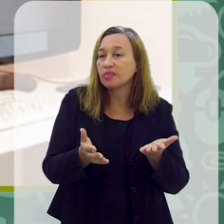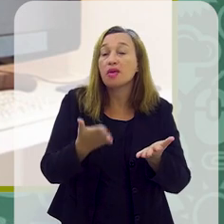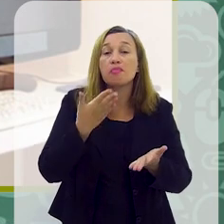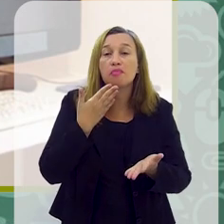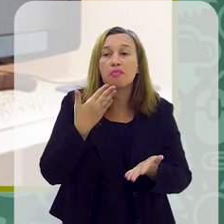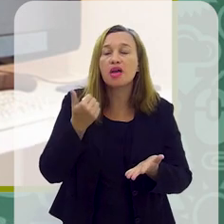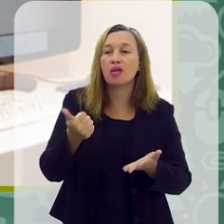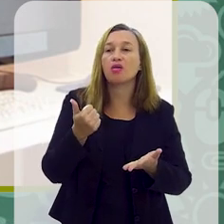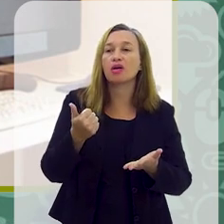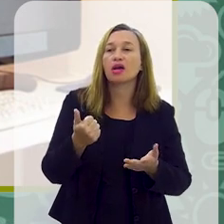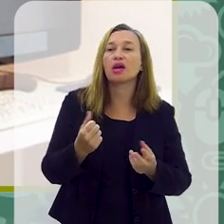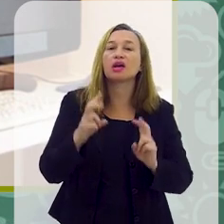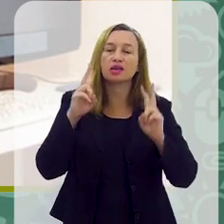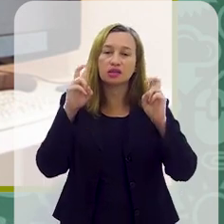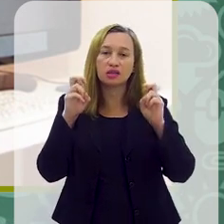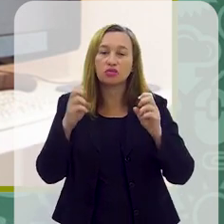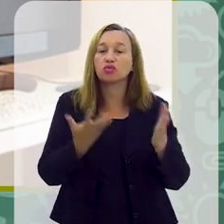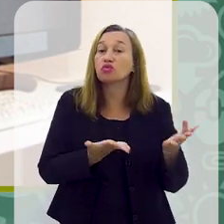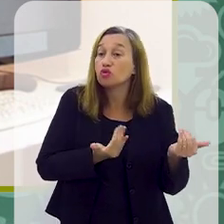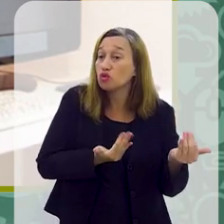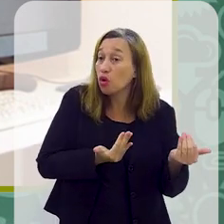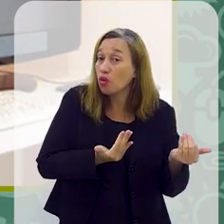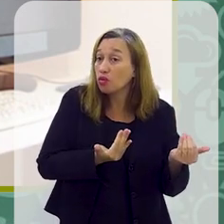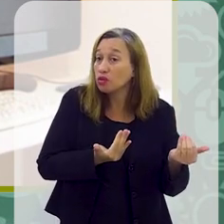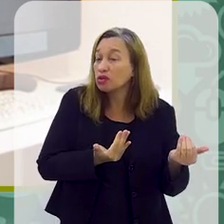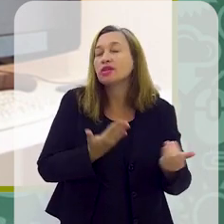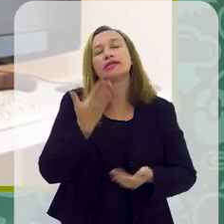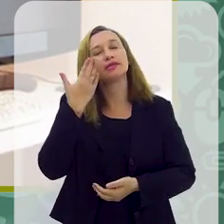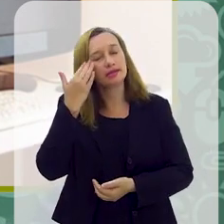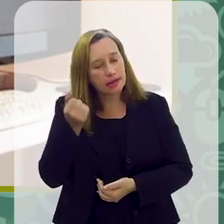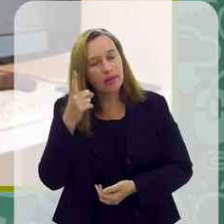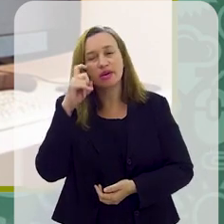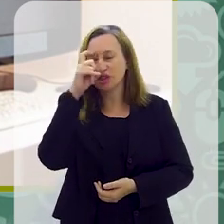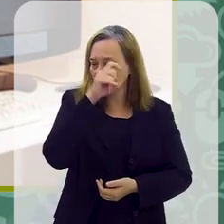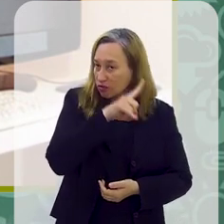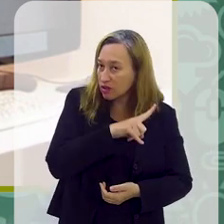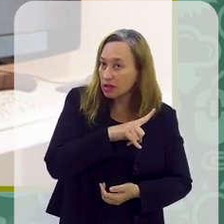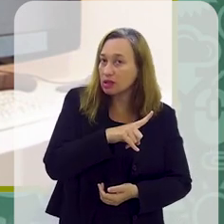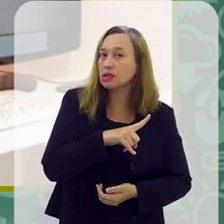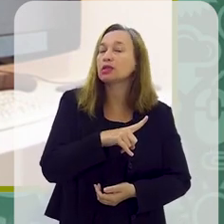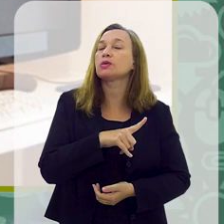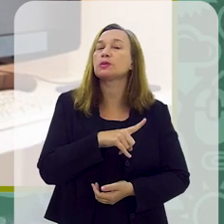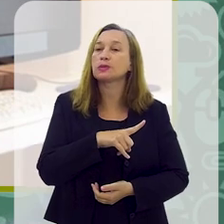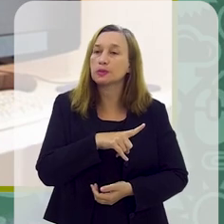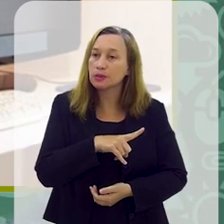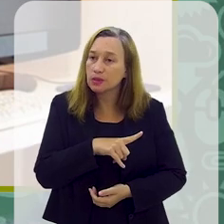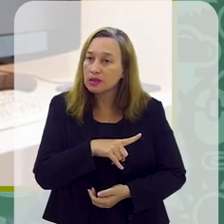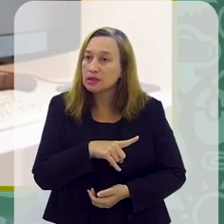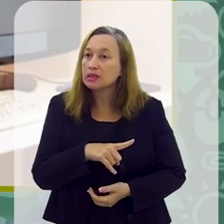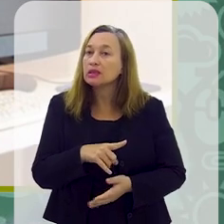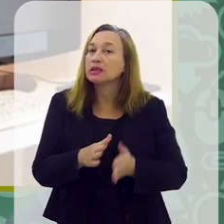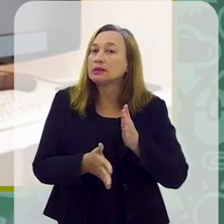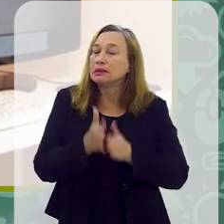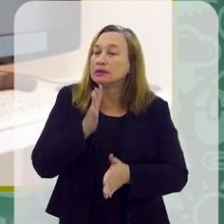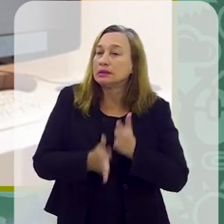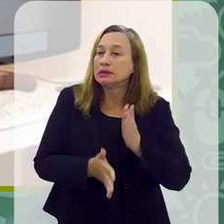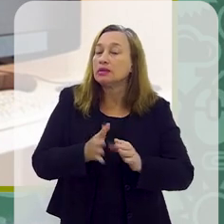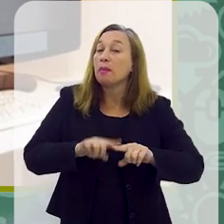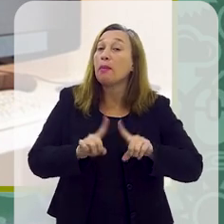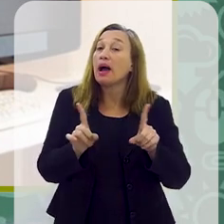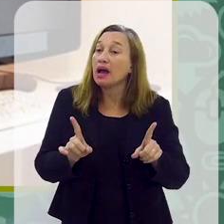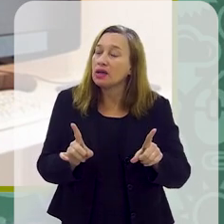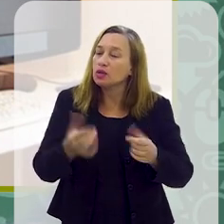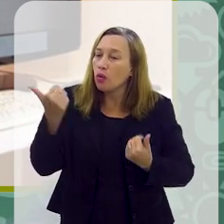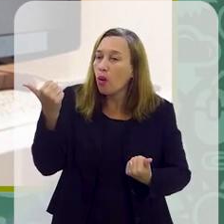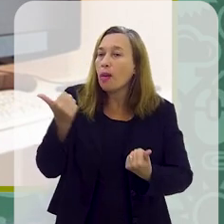tentar melhorar aí essa situação desses jovens, que a gente sabe que é difícil, né, que é bem, bem difícil, bem delicada